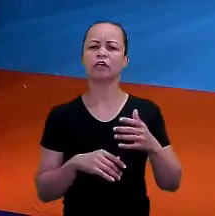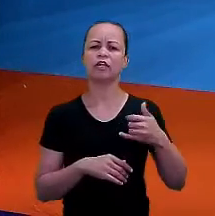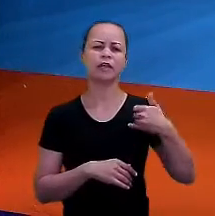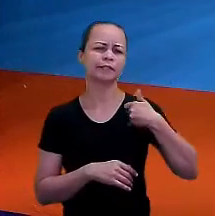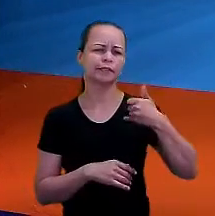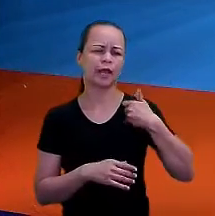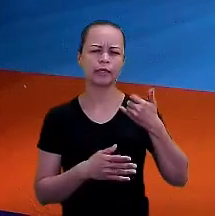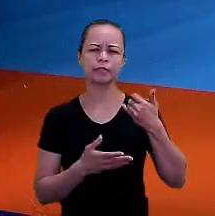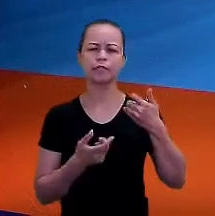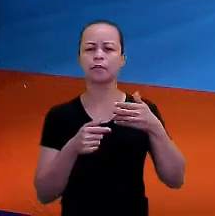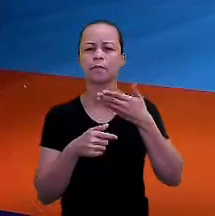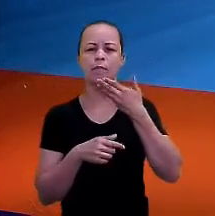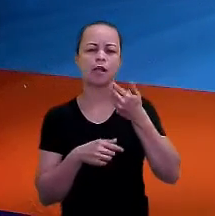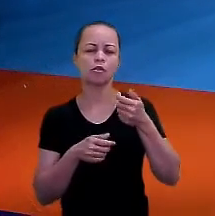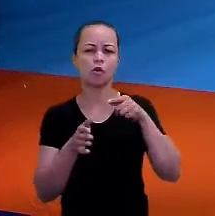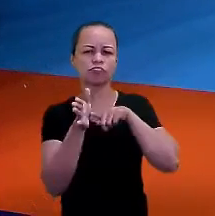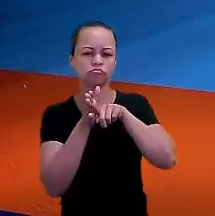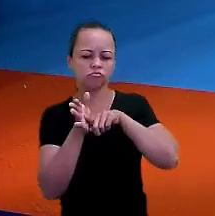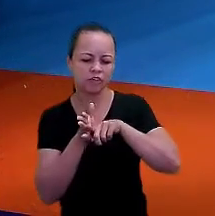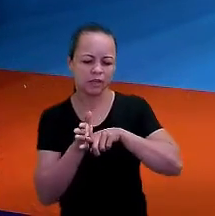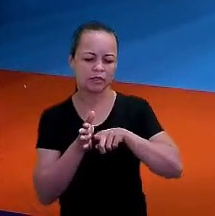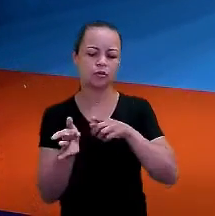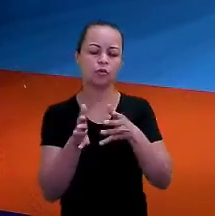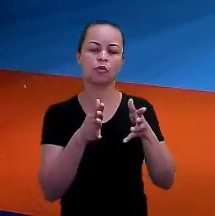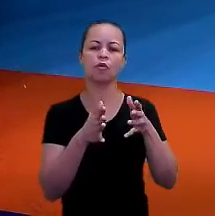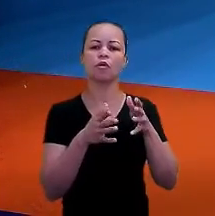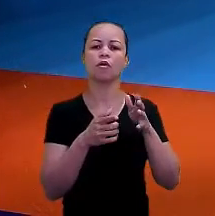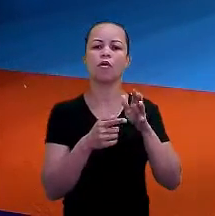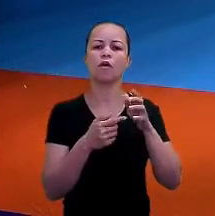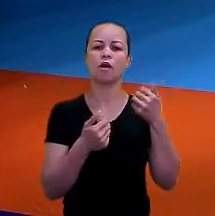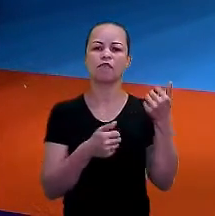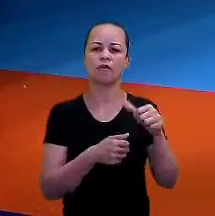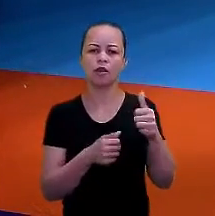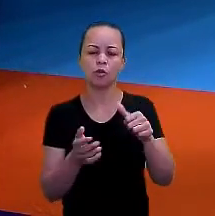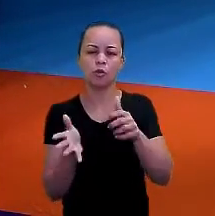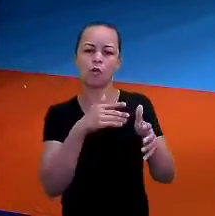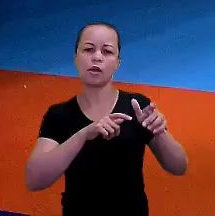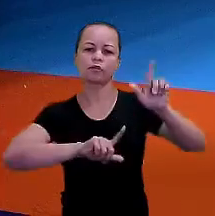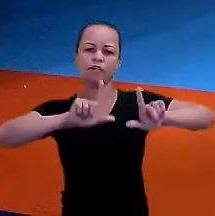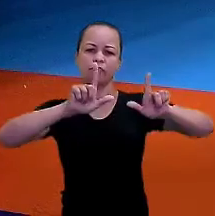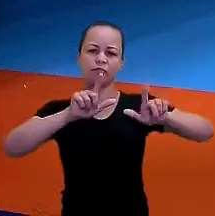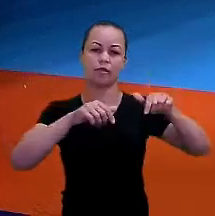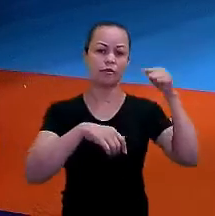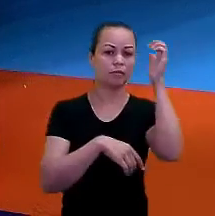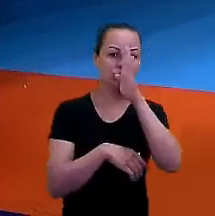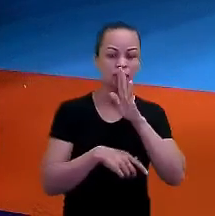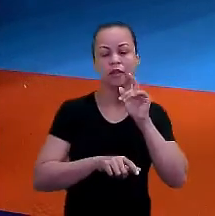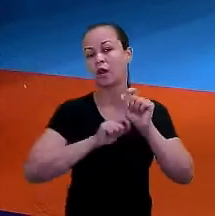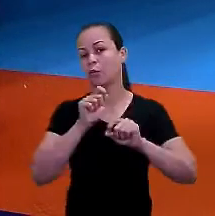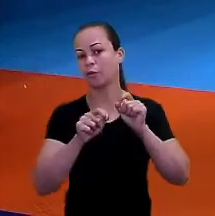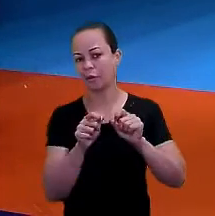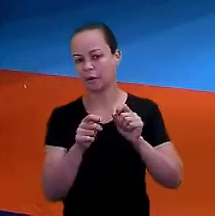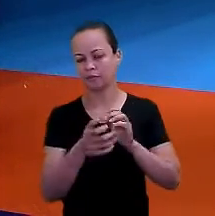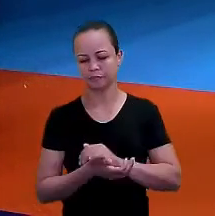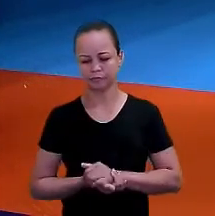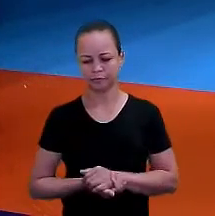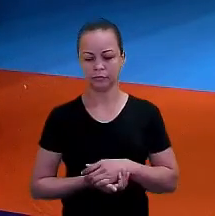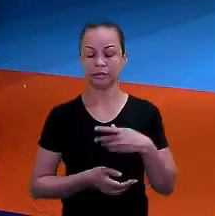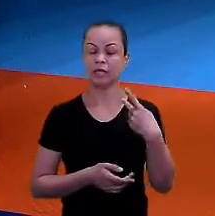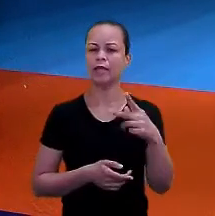melhor avaliou a televisão brasileira foi... Gente, esse gráfico é um gráfico